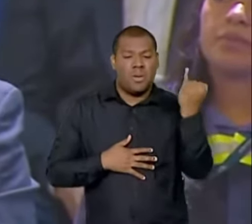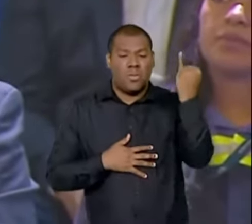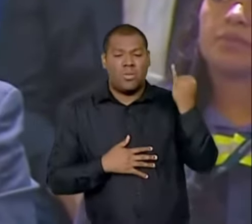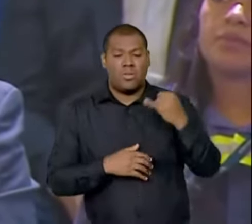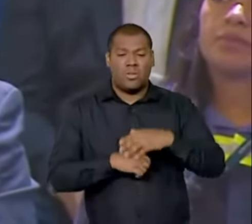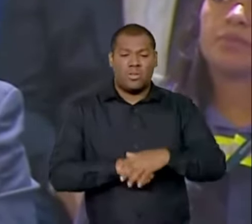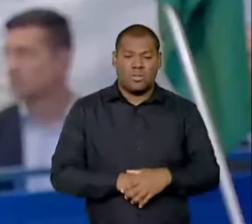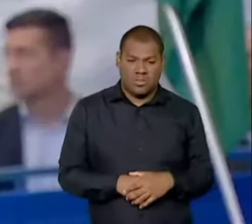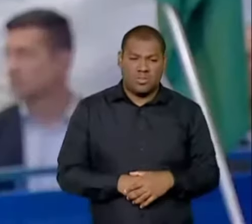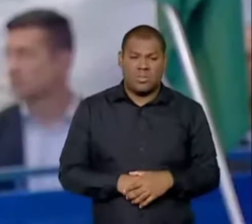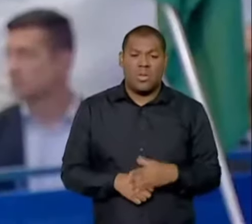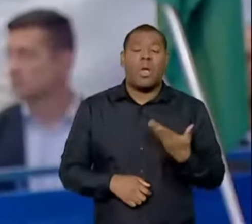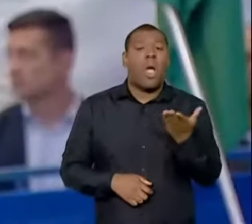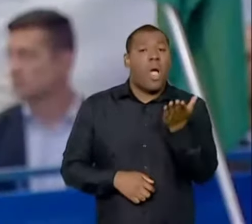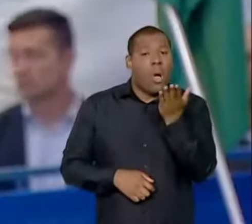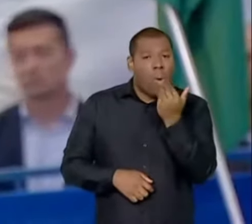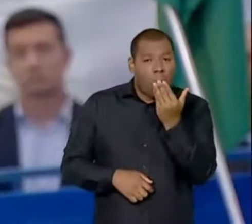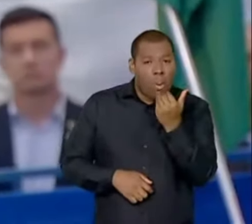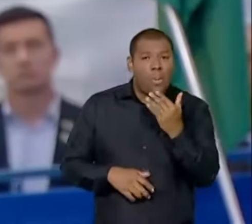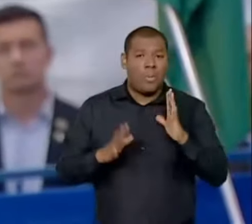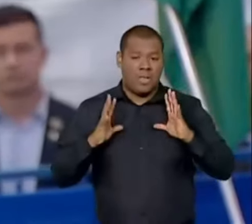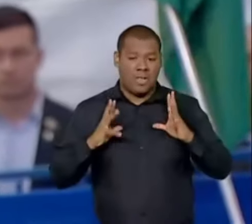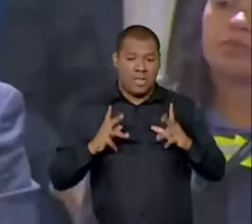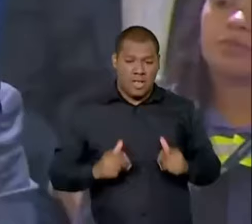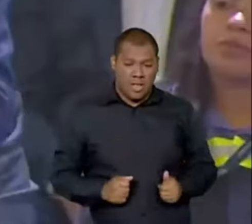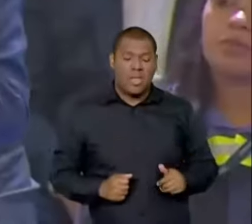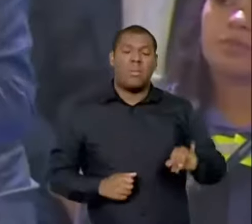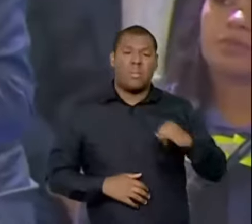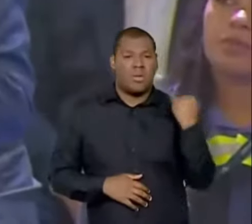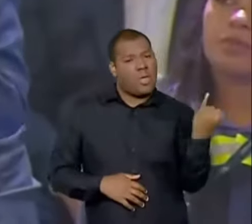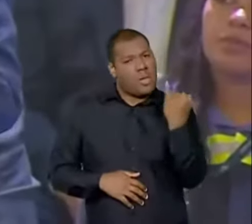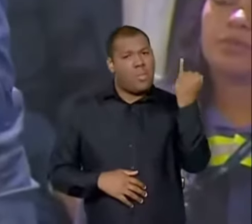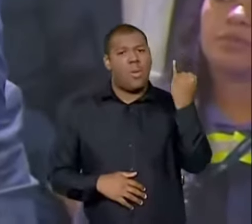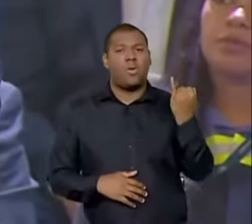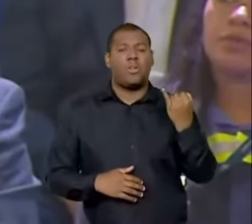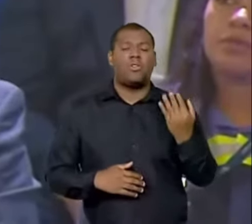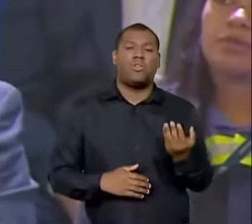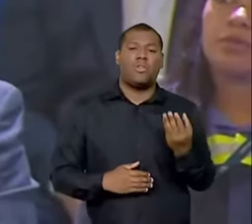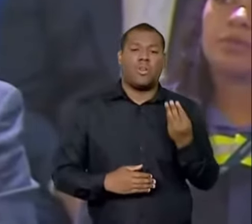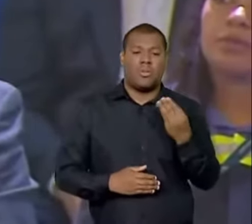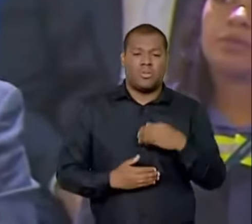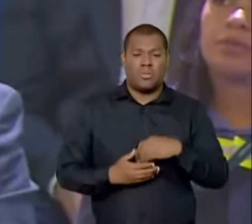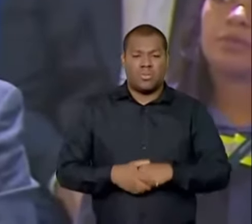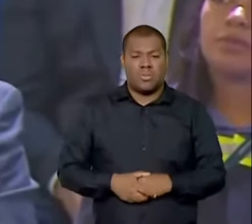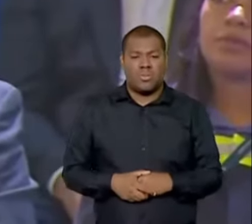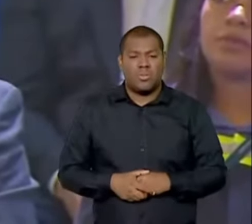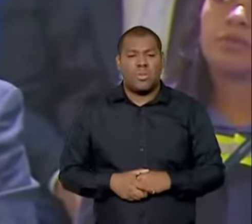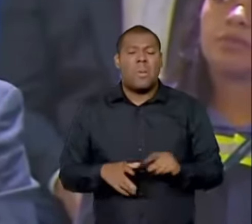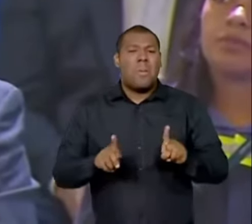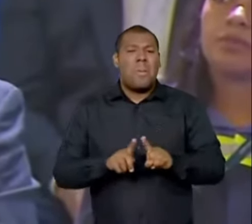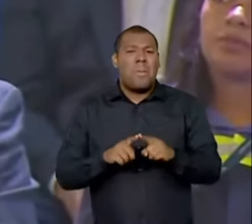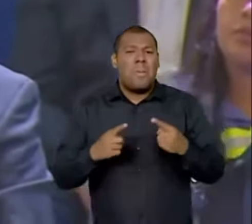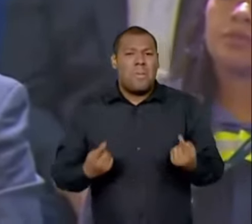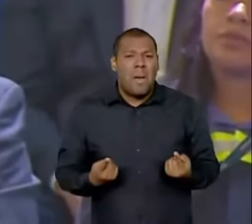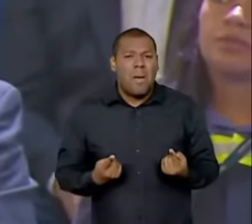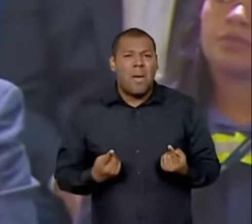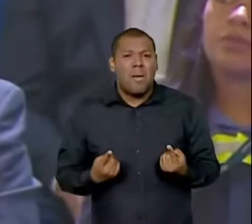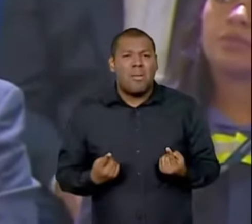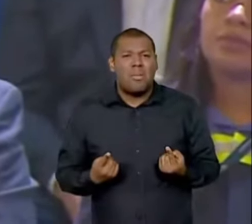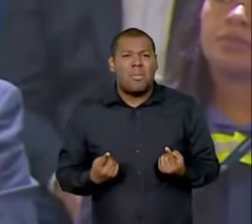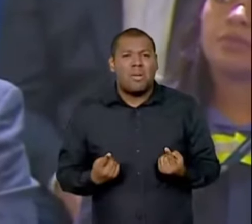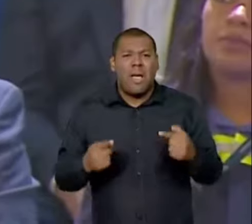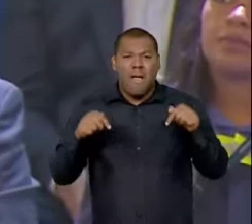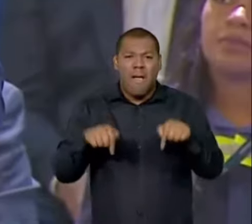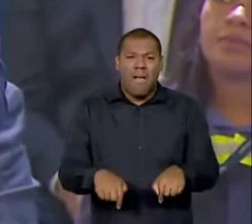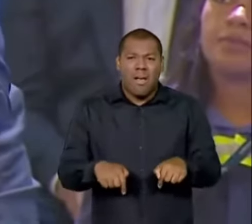se o fertilizante é tão importante para a produção desse alimento, a pergunta que nós fazemos é por quê que